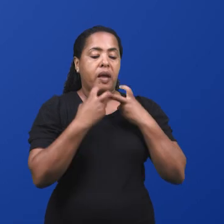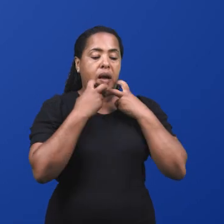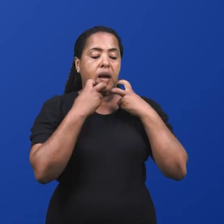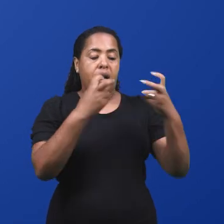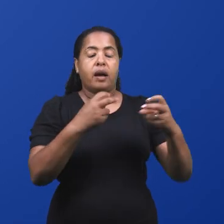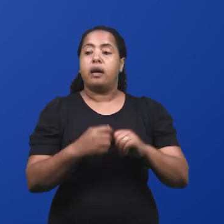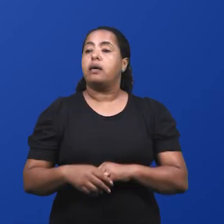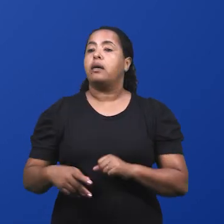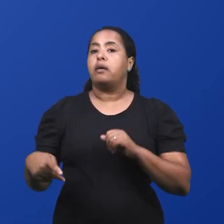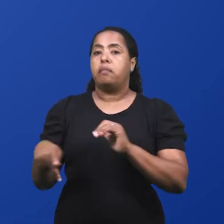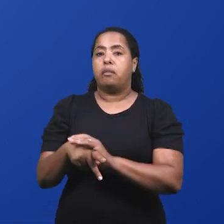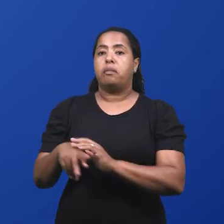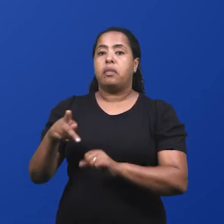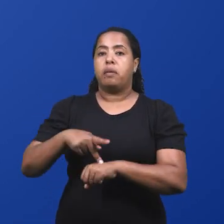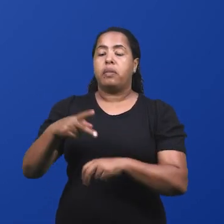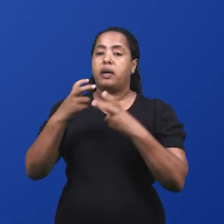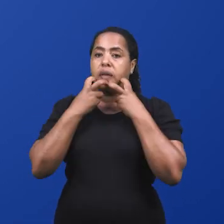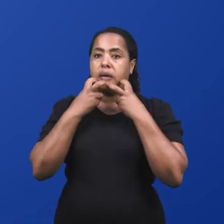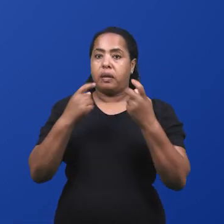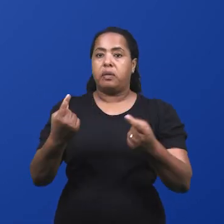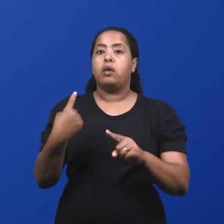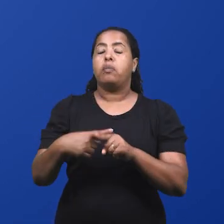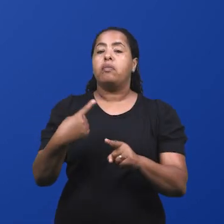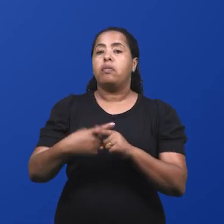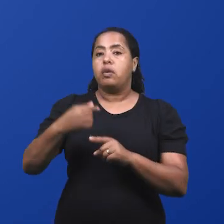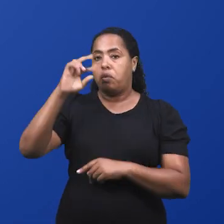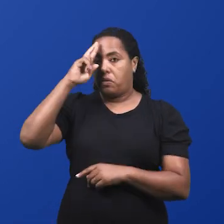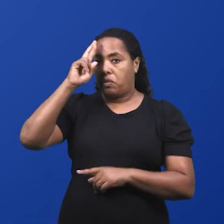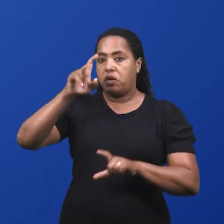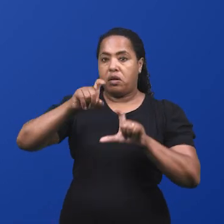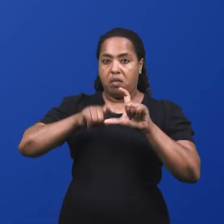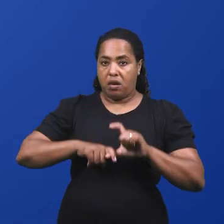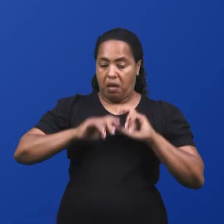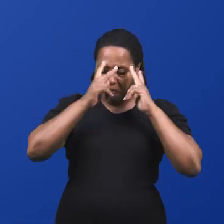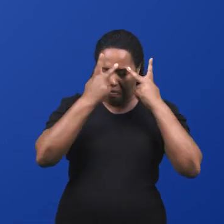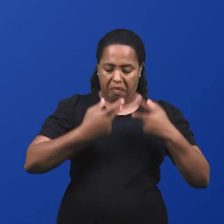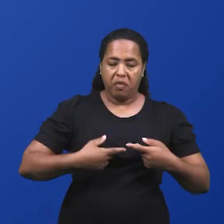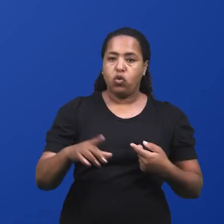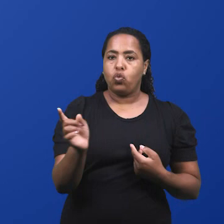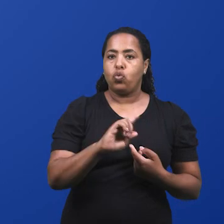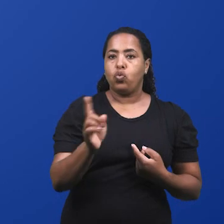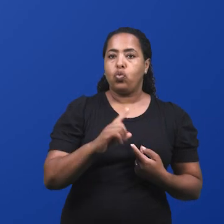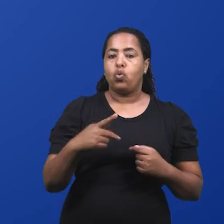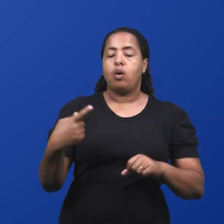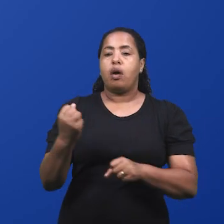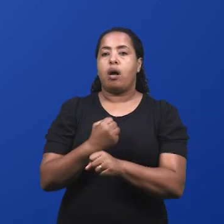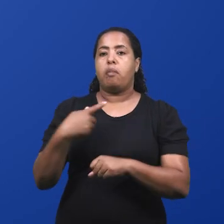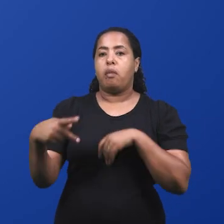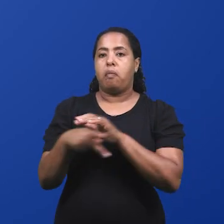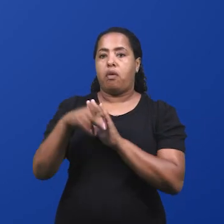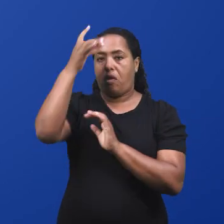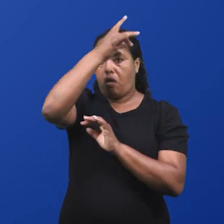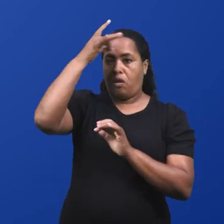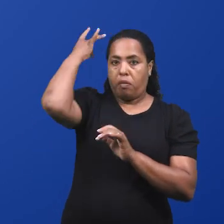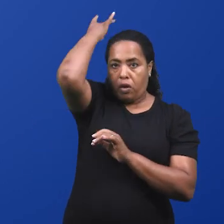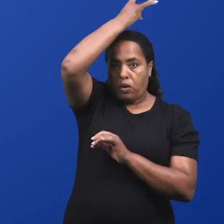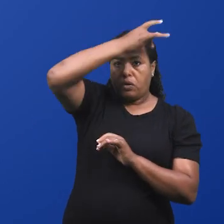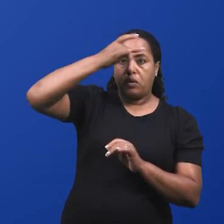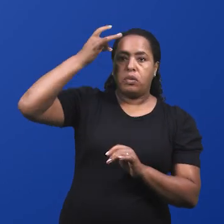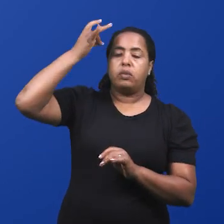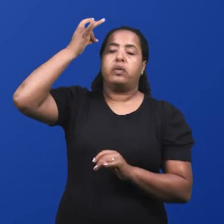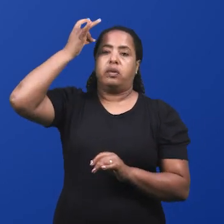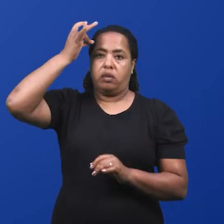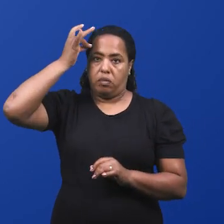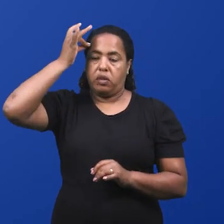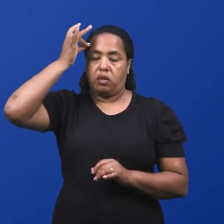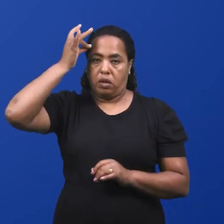as próprias pedras clamarão. As próprias pedras clamarão, porque o Senhor não depende dos homens, porque a obra ela é do Espírito Santo. Quem